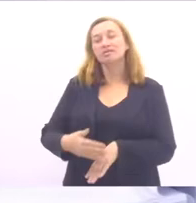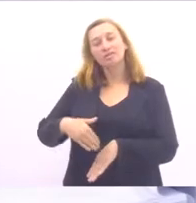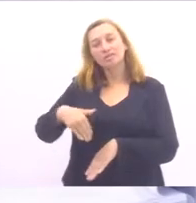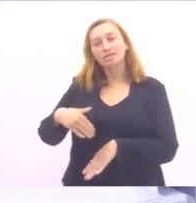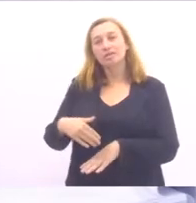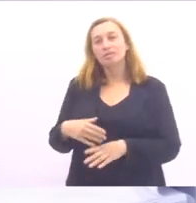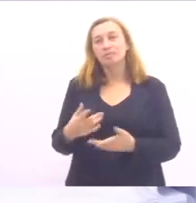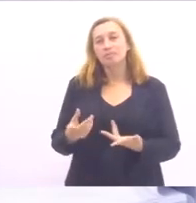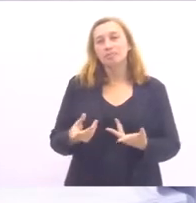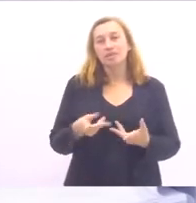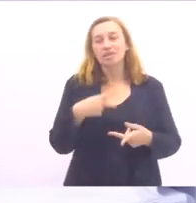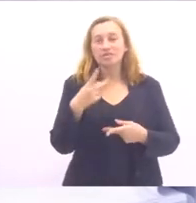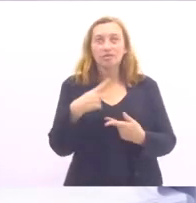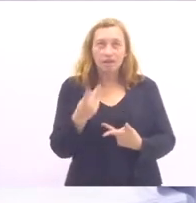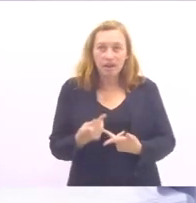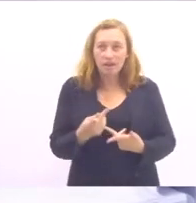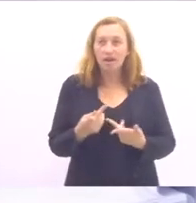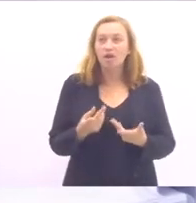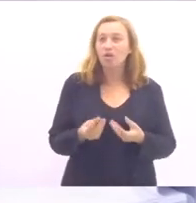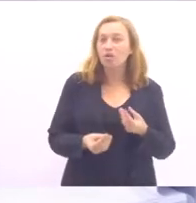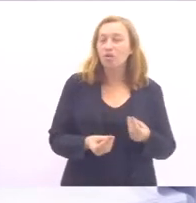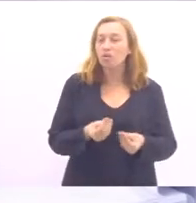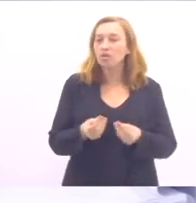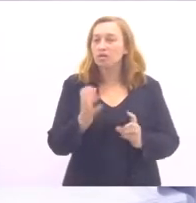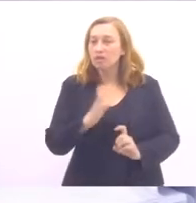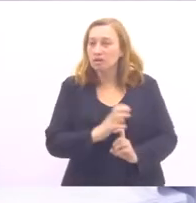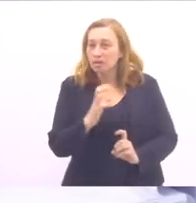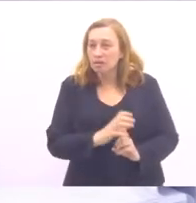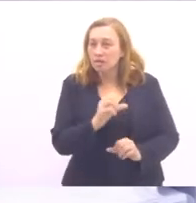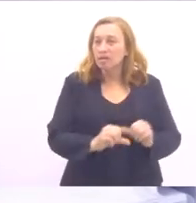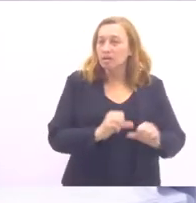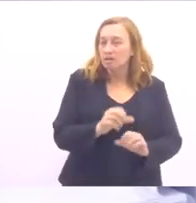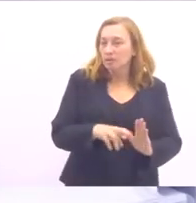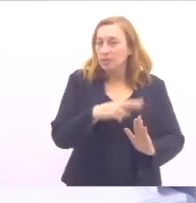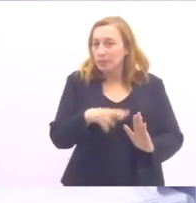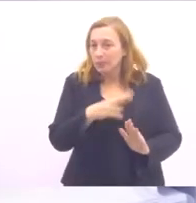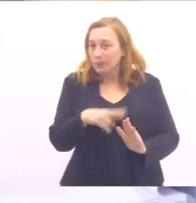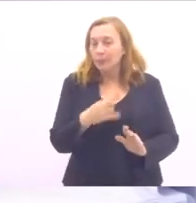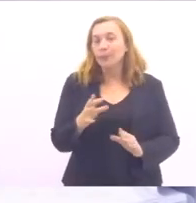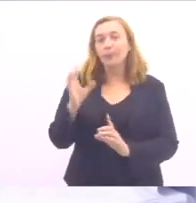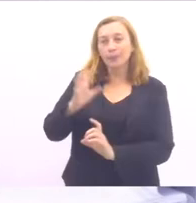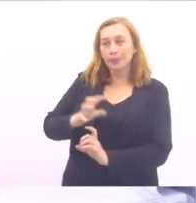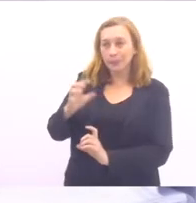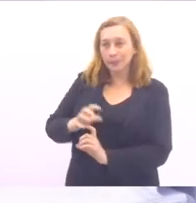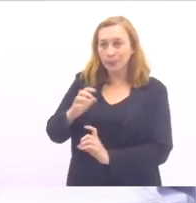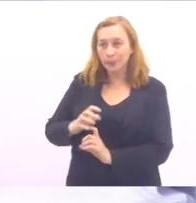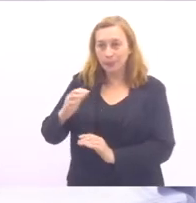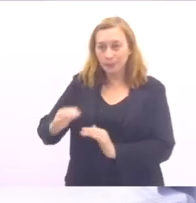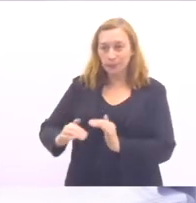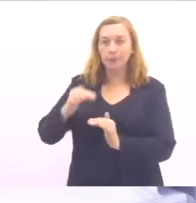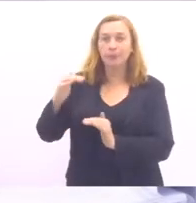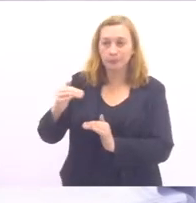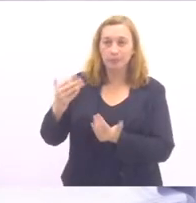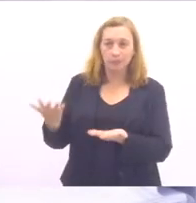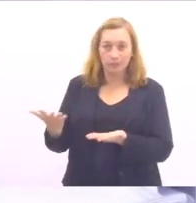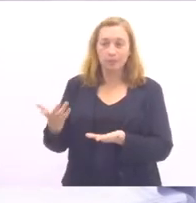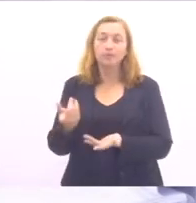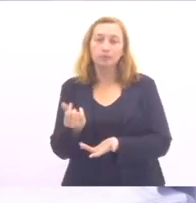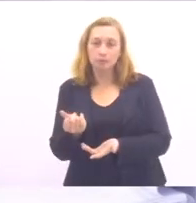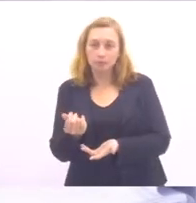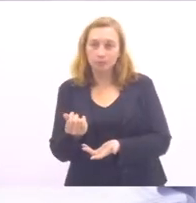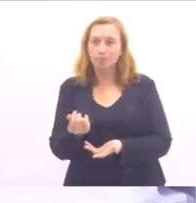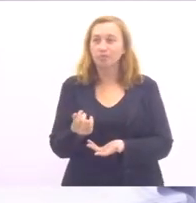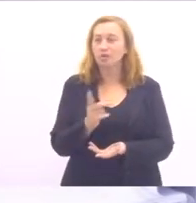ia começar as pressões, como fizeram pressão para mudar a resolução, iam fazer pressão para superestimar o valor